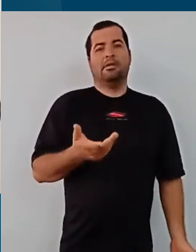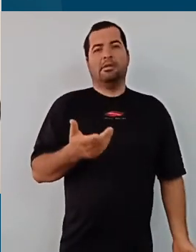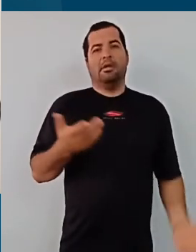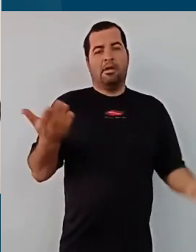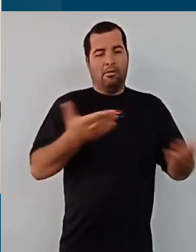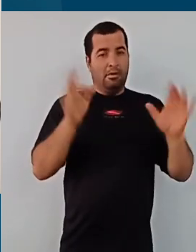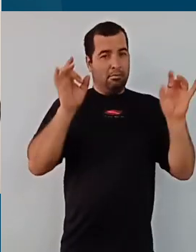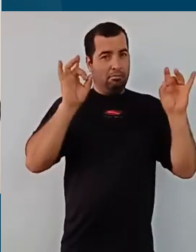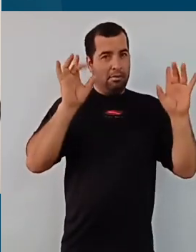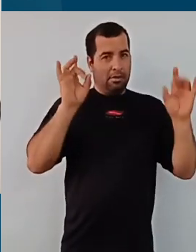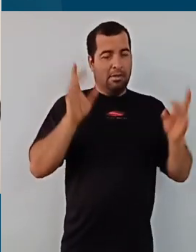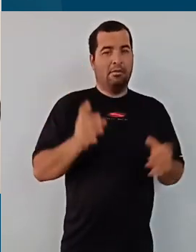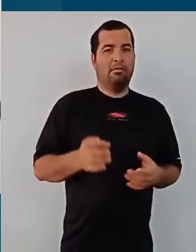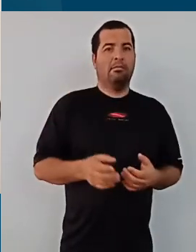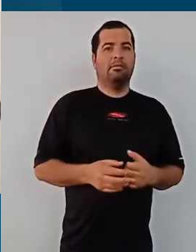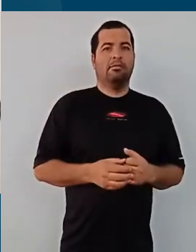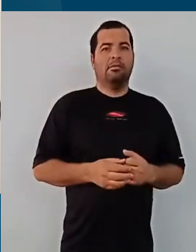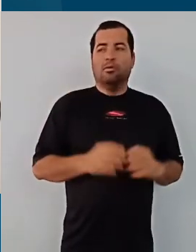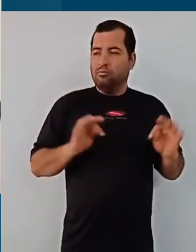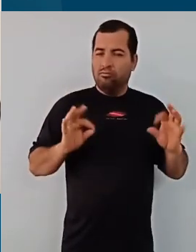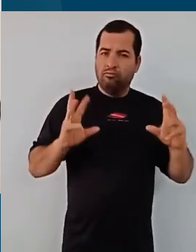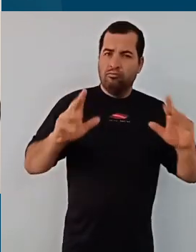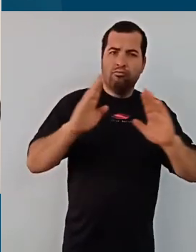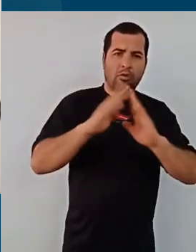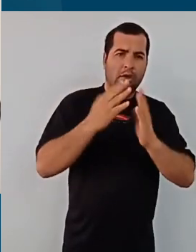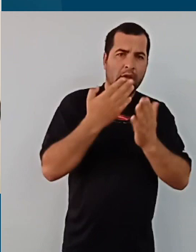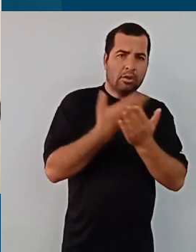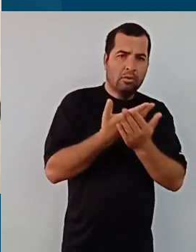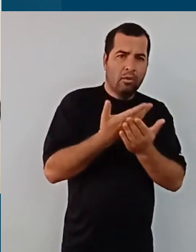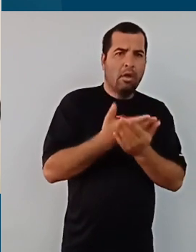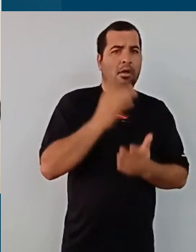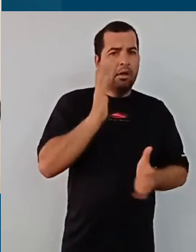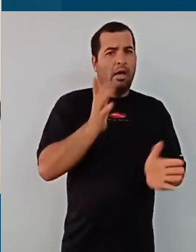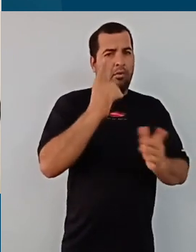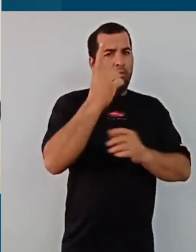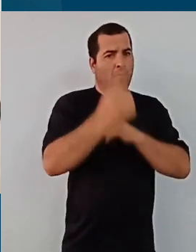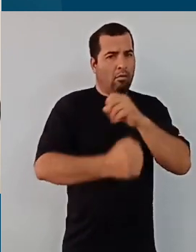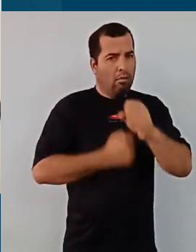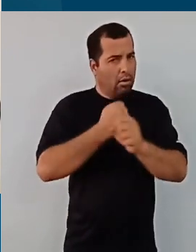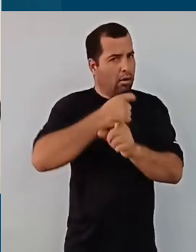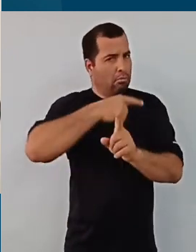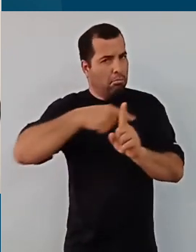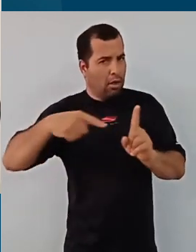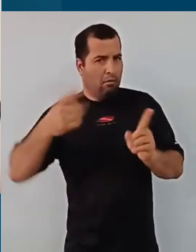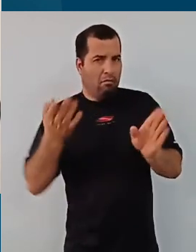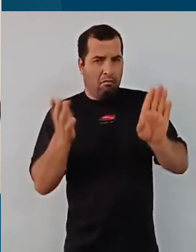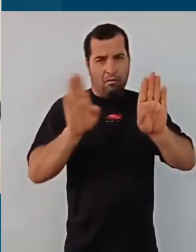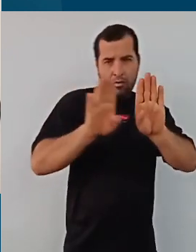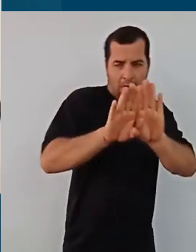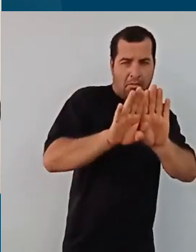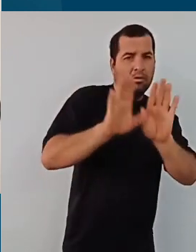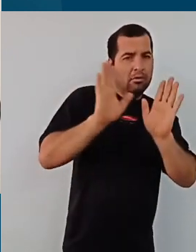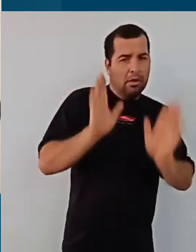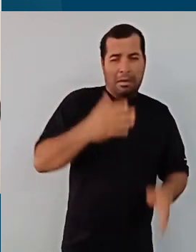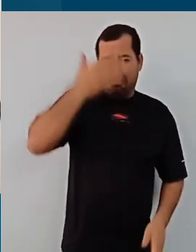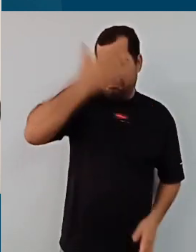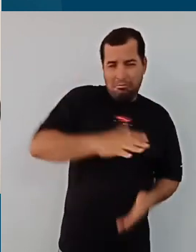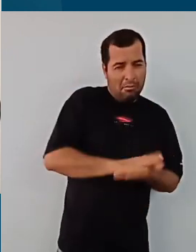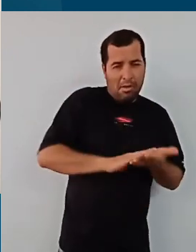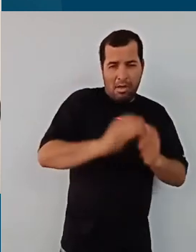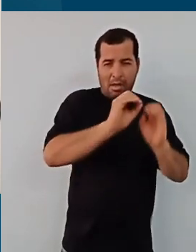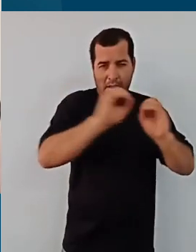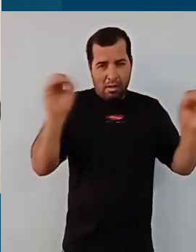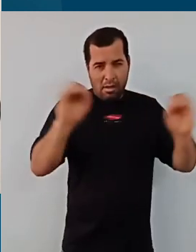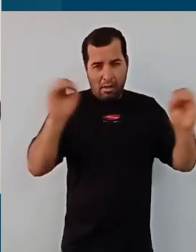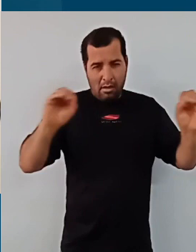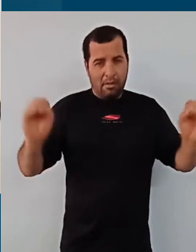nesse momento em que as escolas estão praticamente há 1 ano e meio paradas, né, do ponto de vista presencial, em